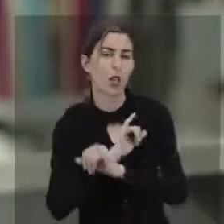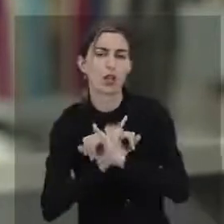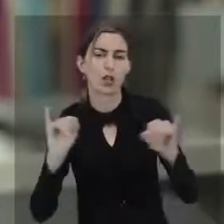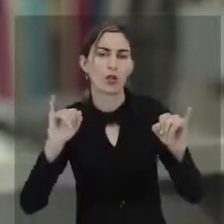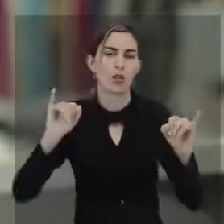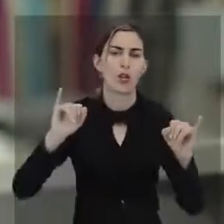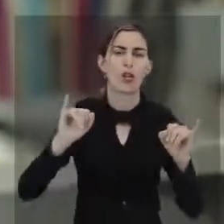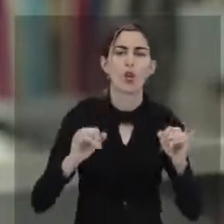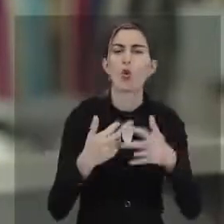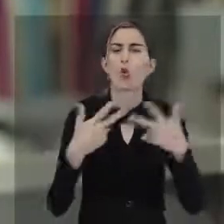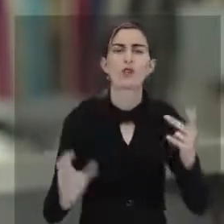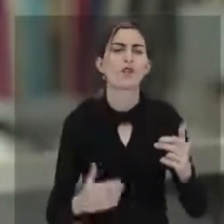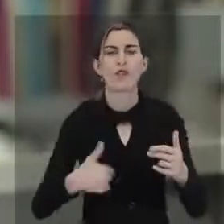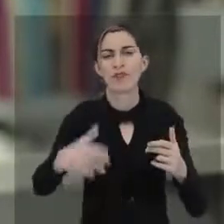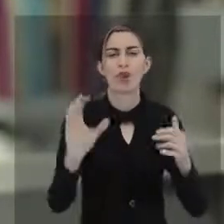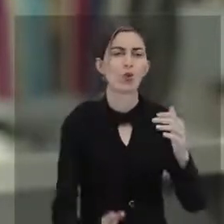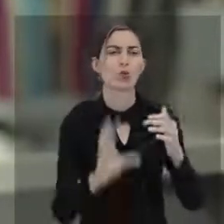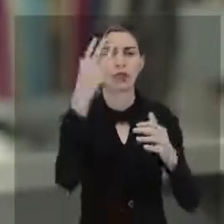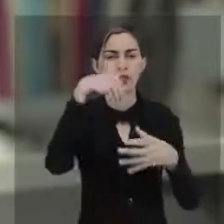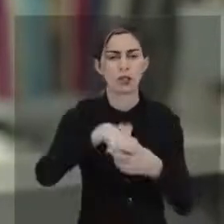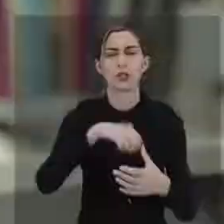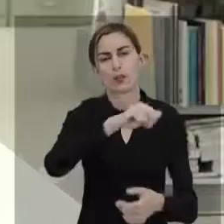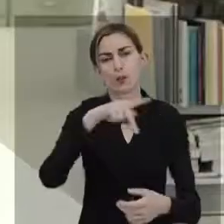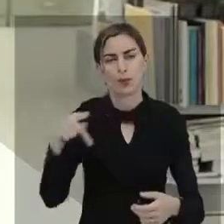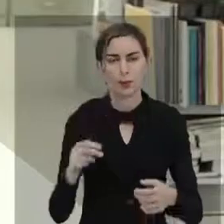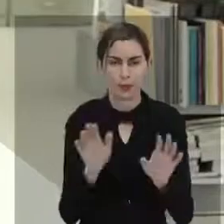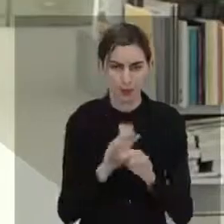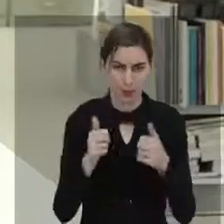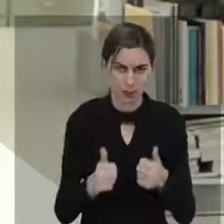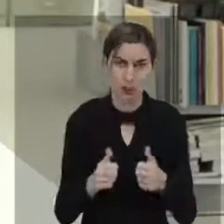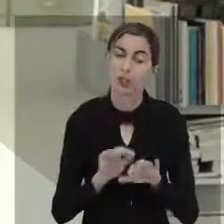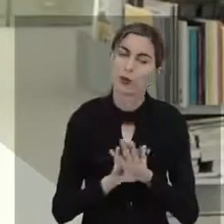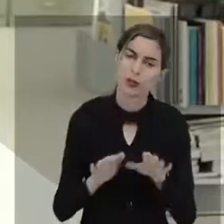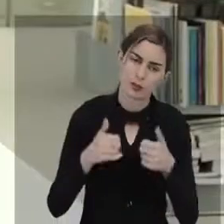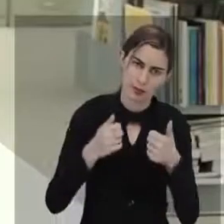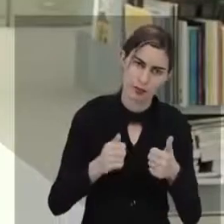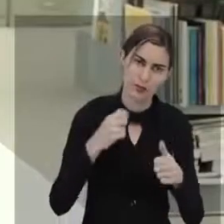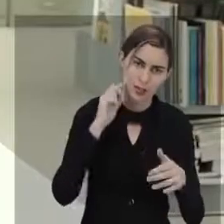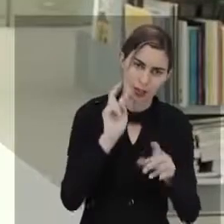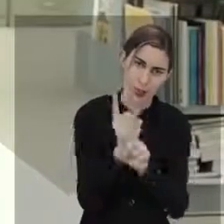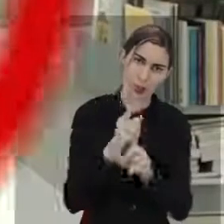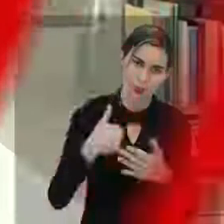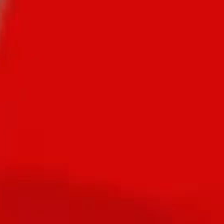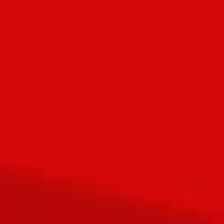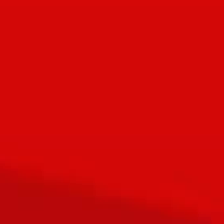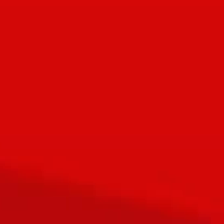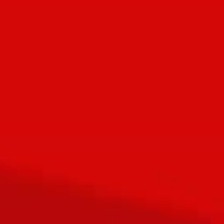de algum evento da sua aplicação. Beleza? É isso, pessoal. A gente se vê na próxima aula.